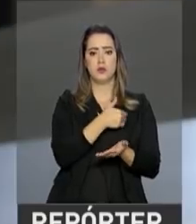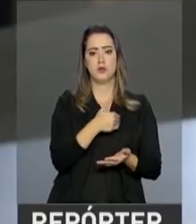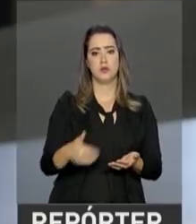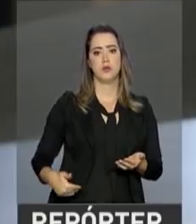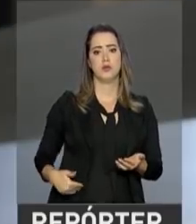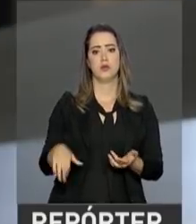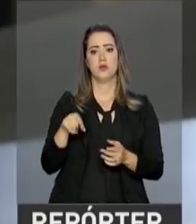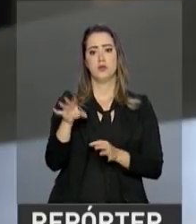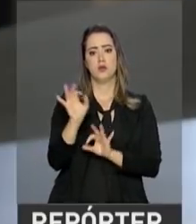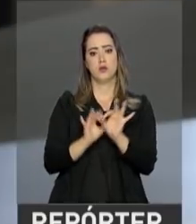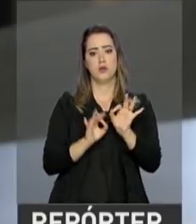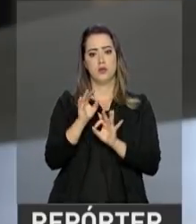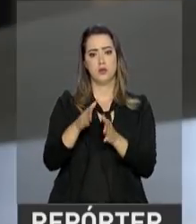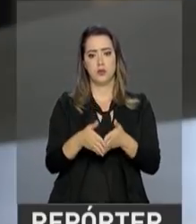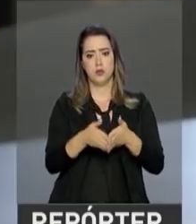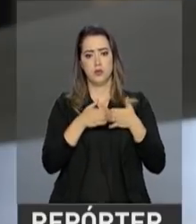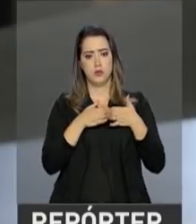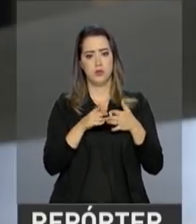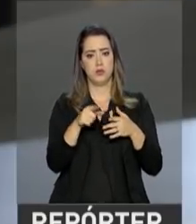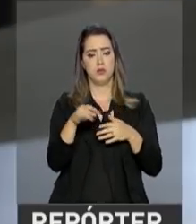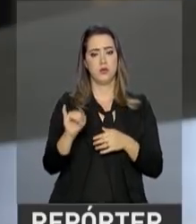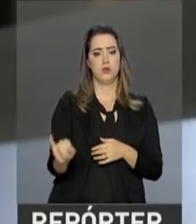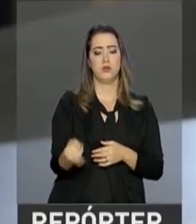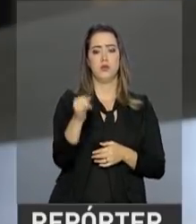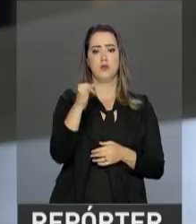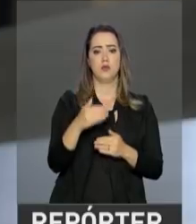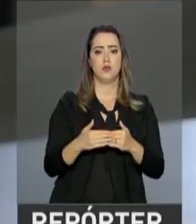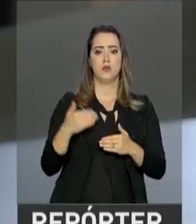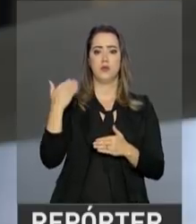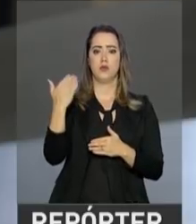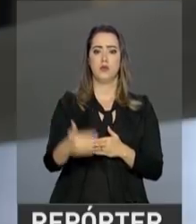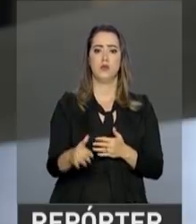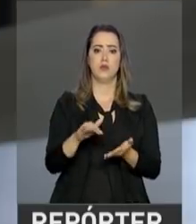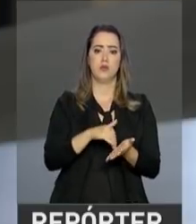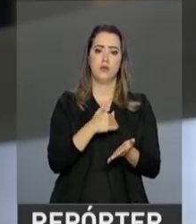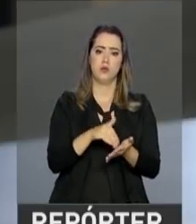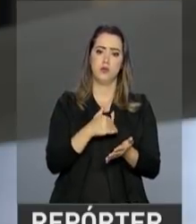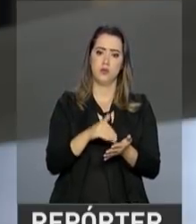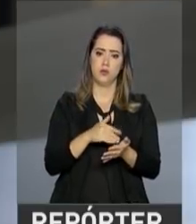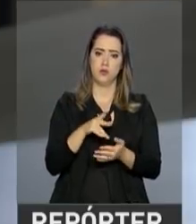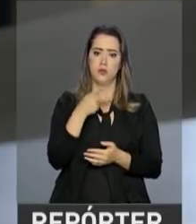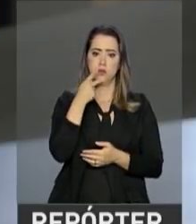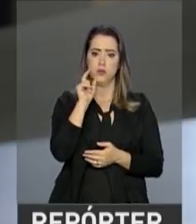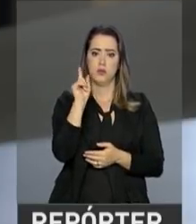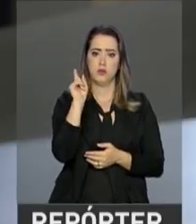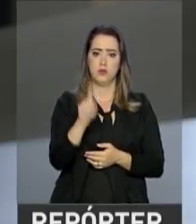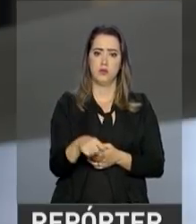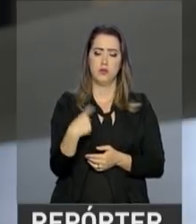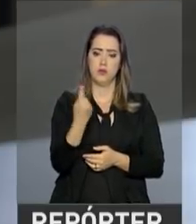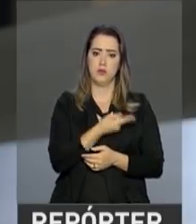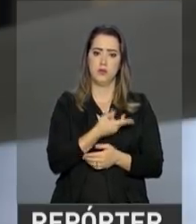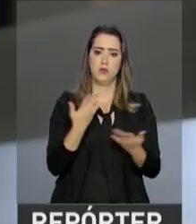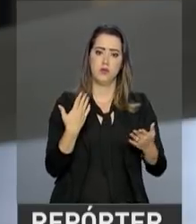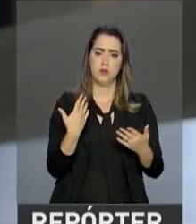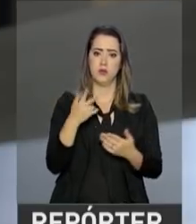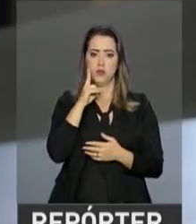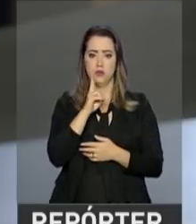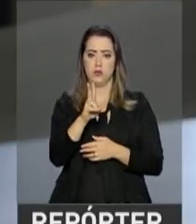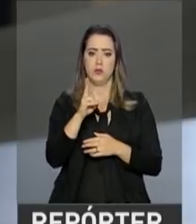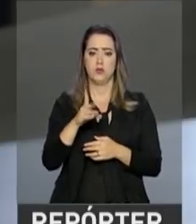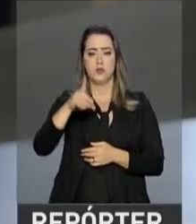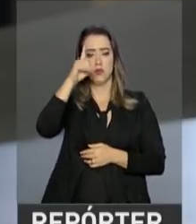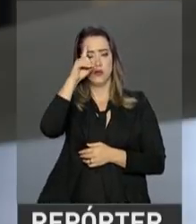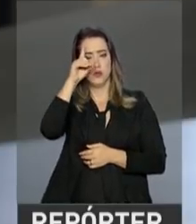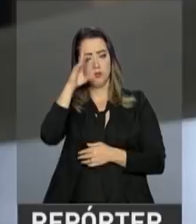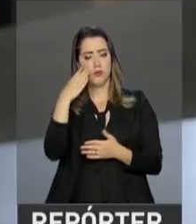secretaria de articulação social pedindo essa oportunidade de prorrogação das inscrições o que eu tenho a dizer em relação a isso a gente é evidentemente está considerando isso diariamente